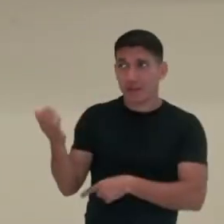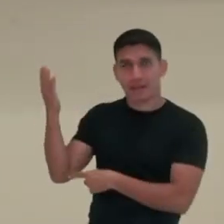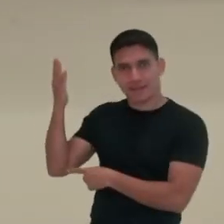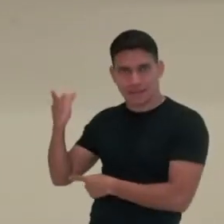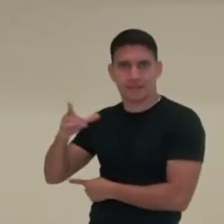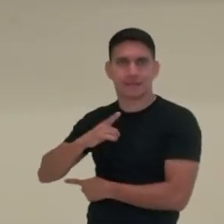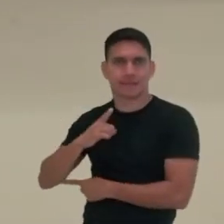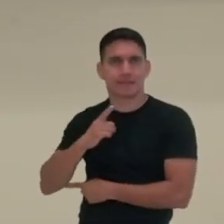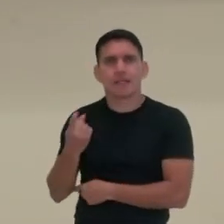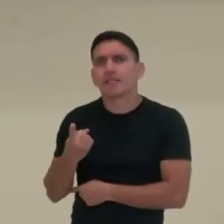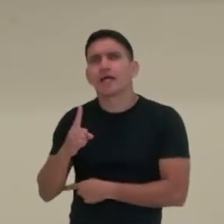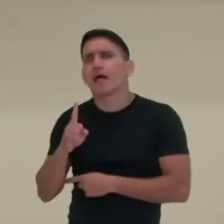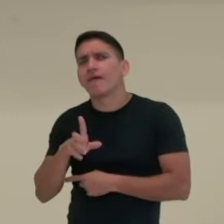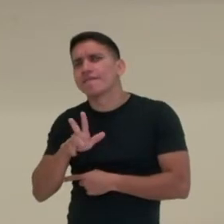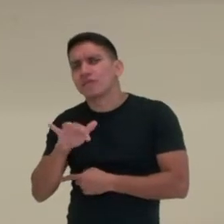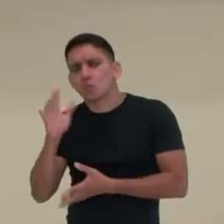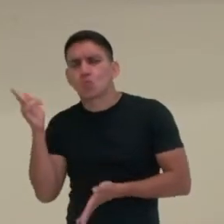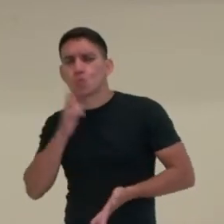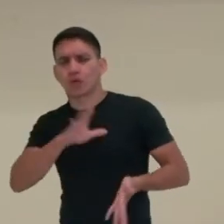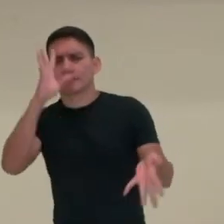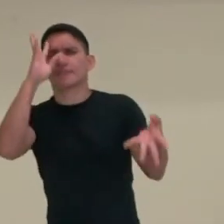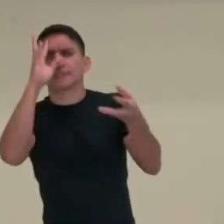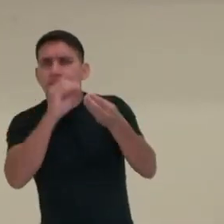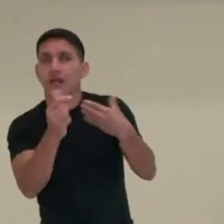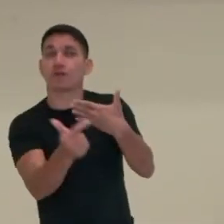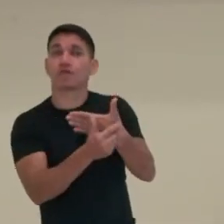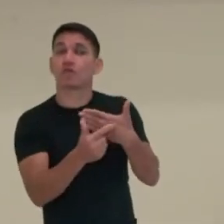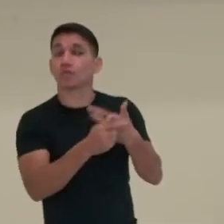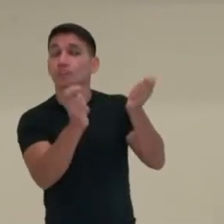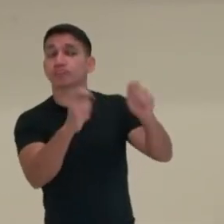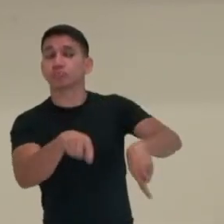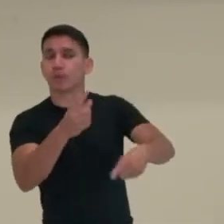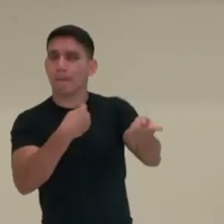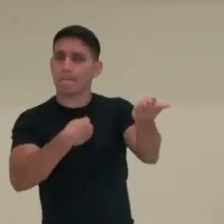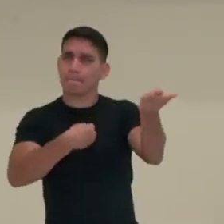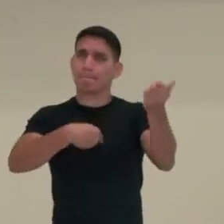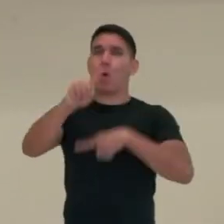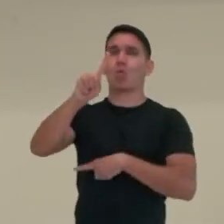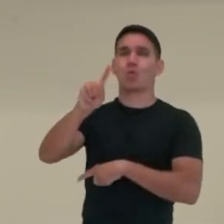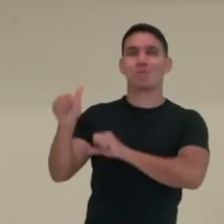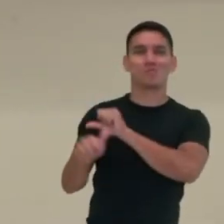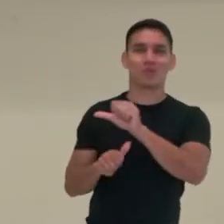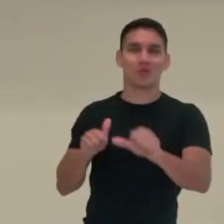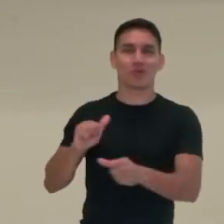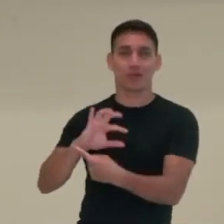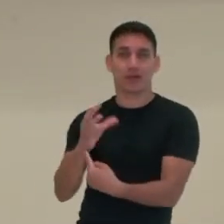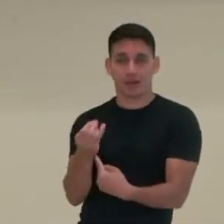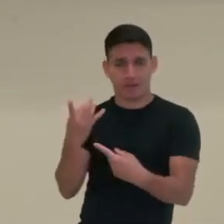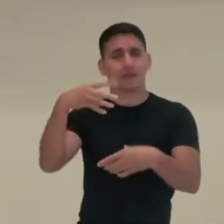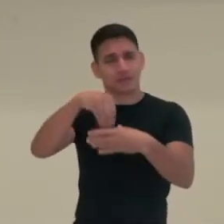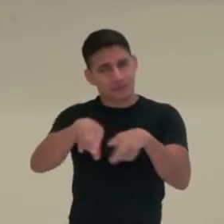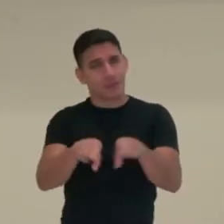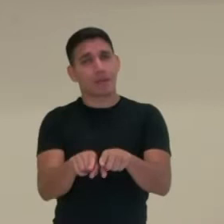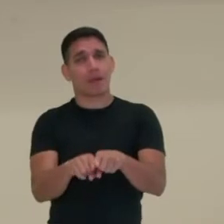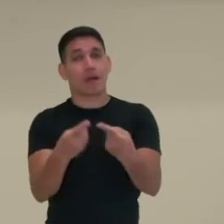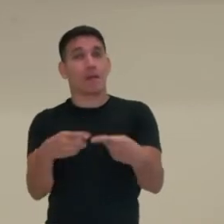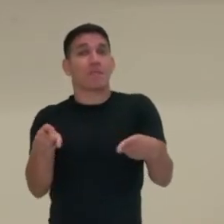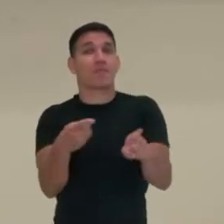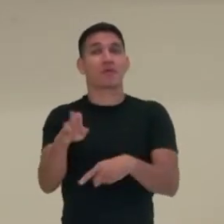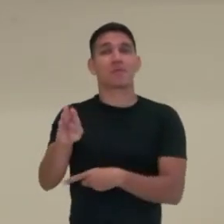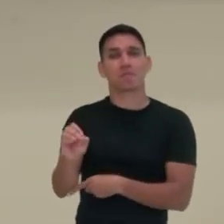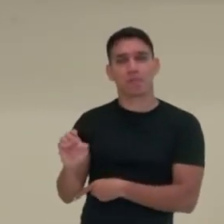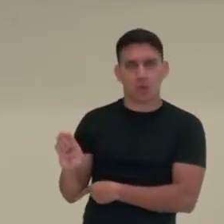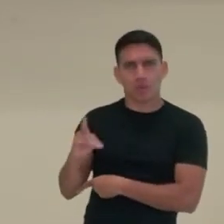do Marcuse, que vai entender um papel, um potencial revolucionário, até mesmo nas músicas de Bob Dylan. Então,